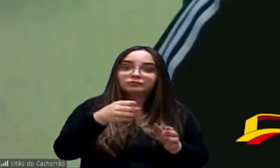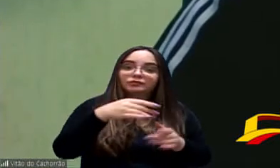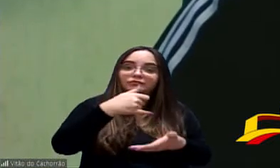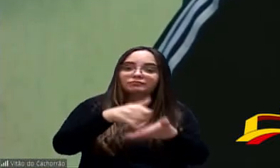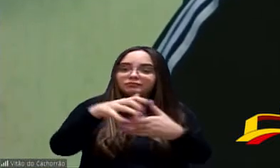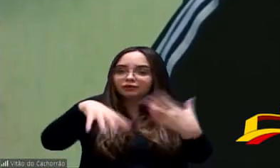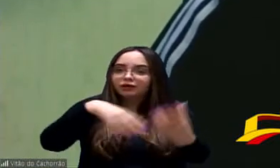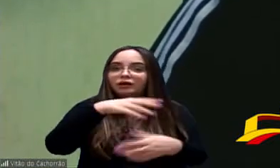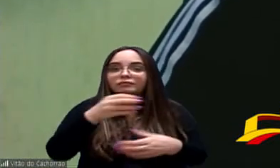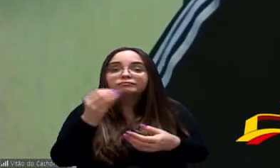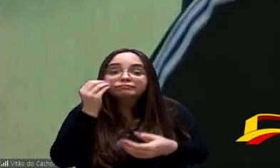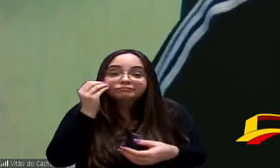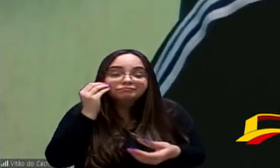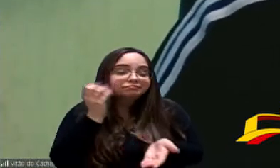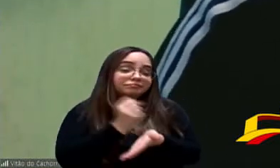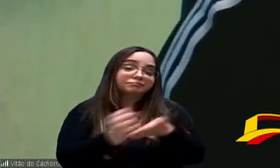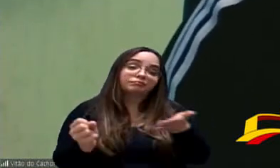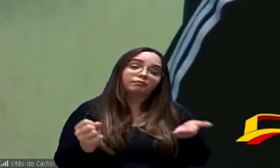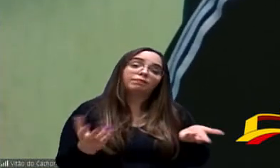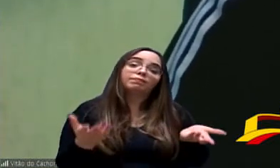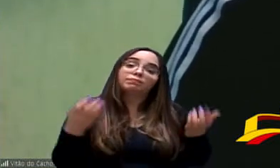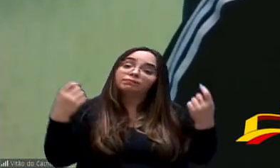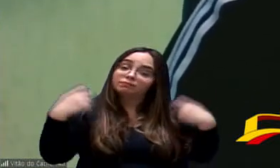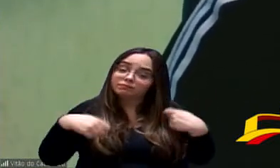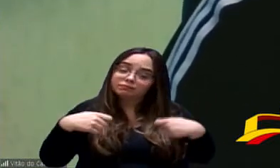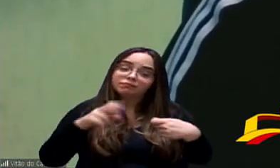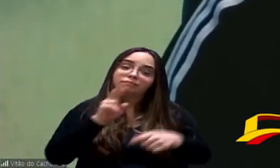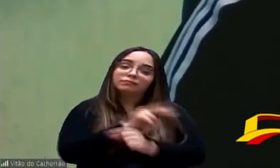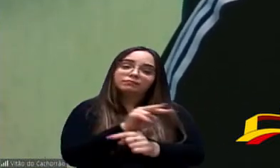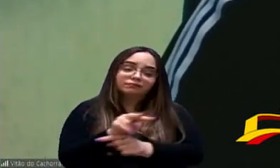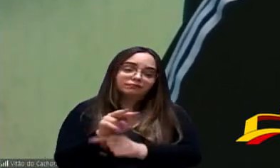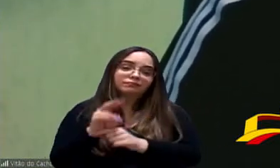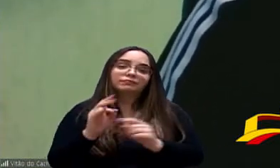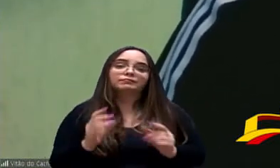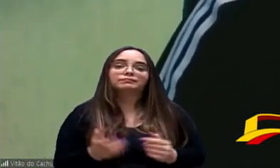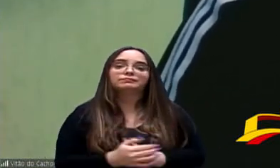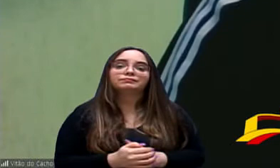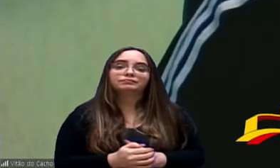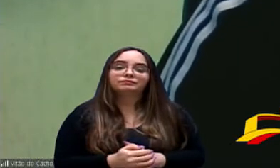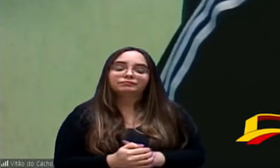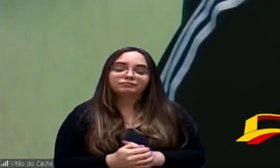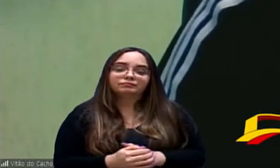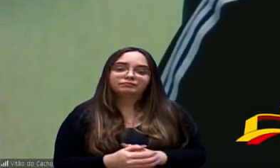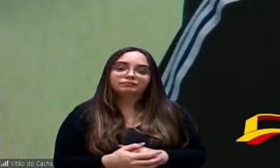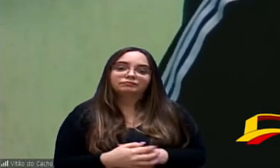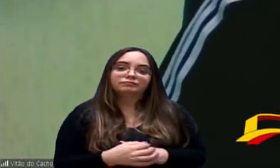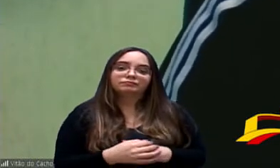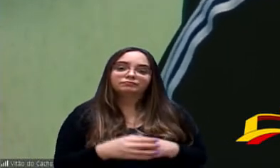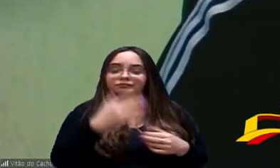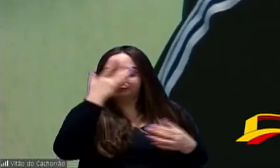prédios. Eu converso com o pessoal da região ali, muitos jovens dependentes químicos